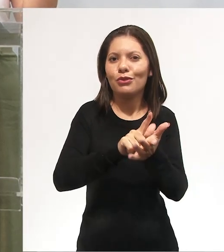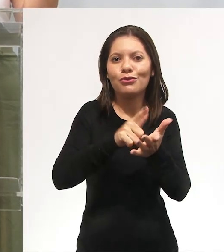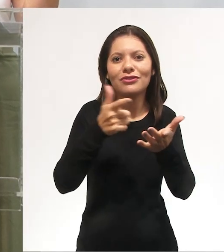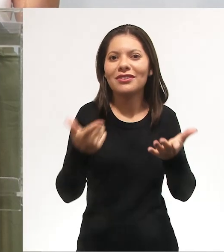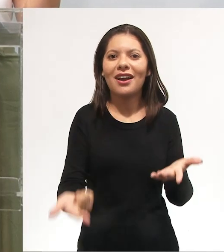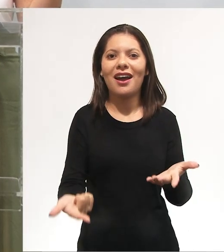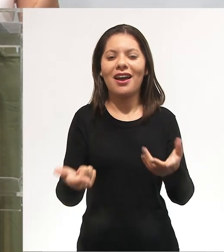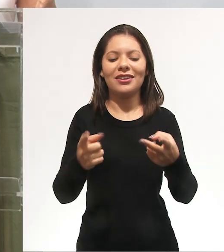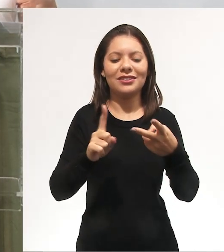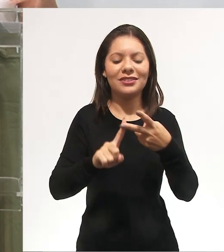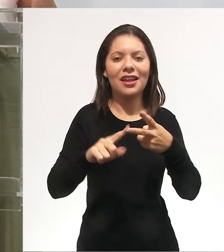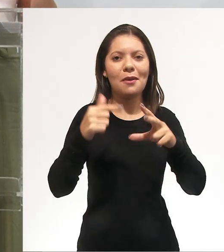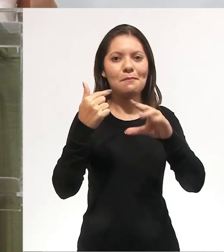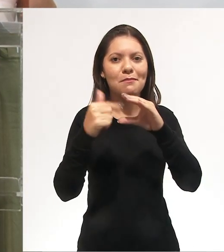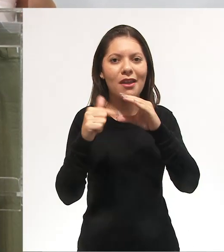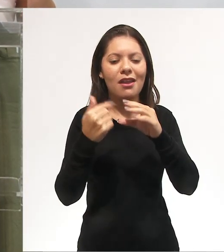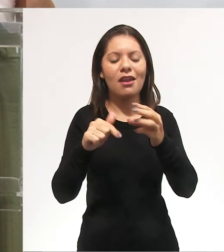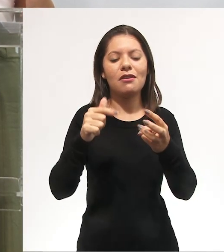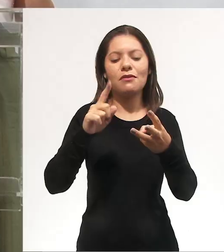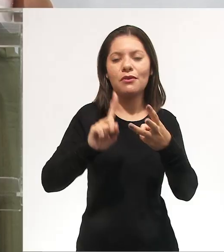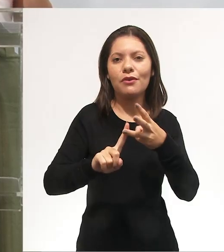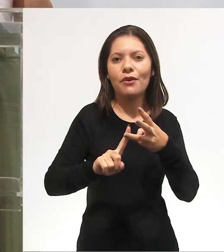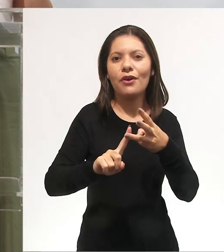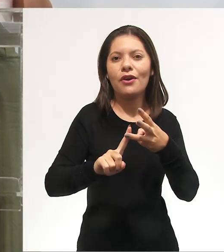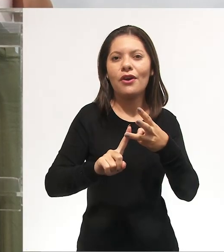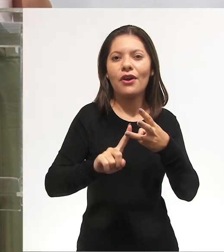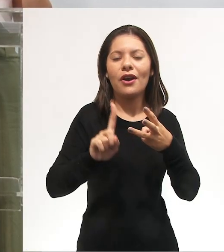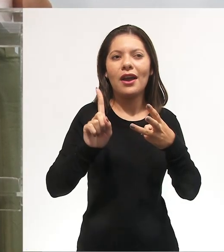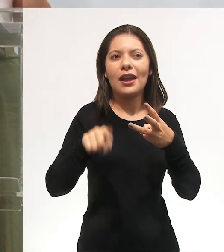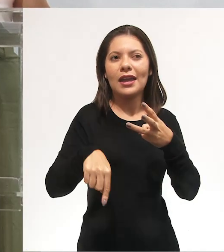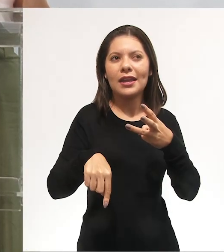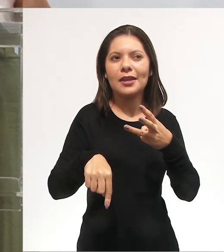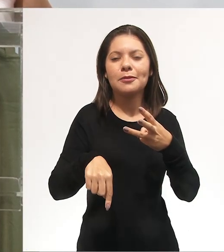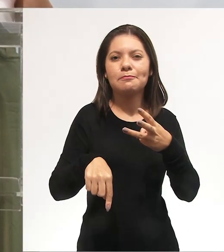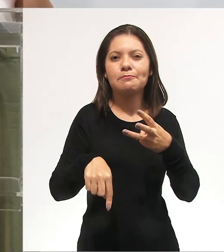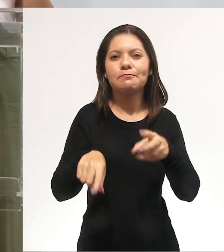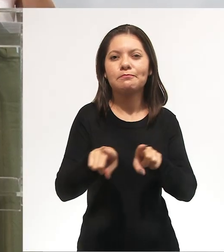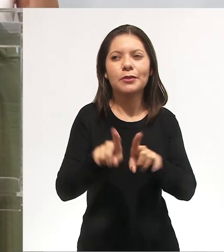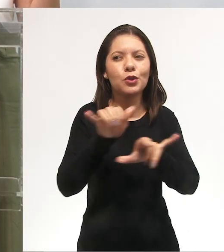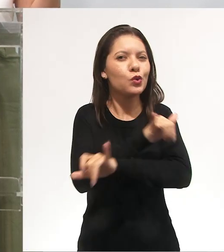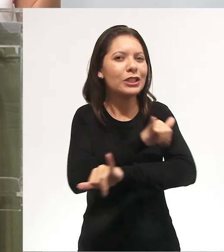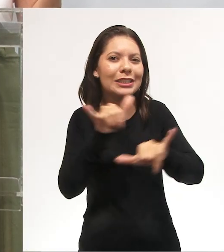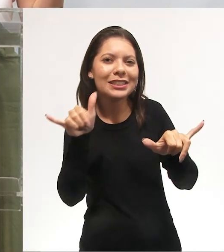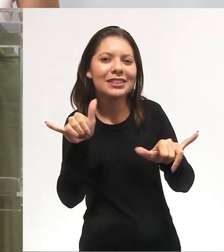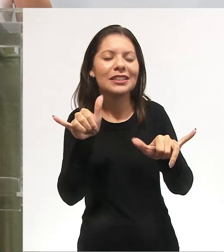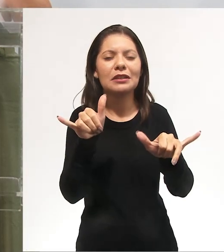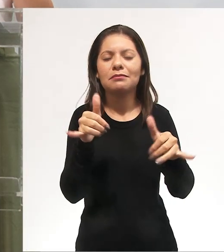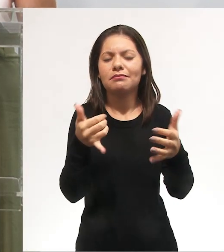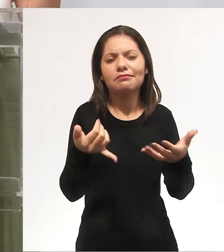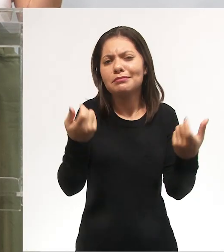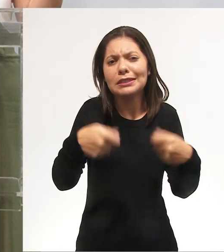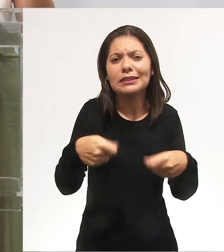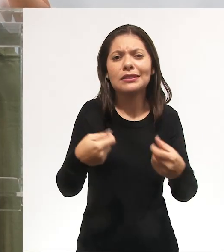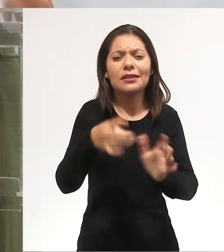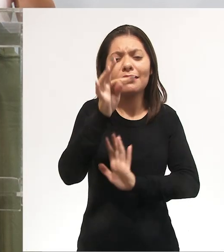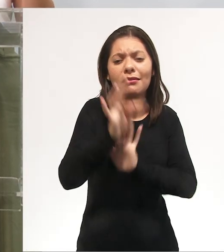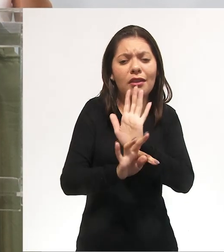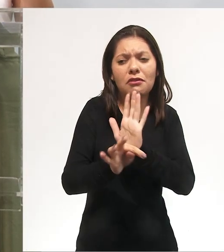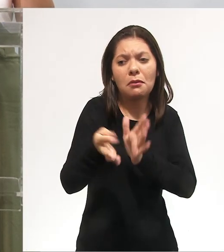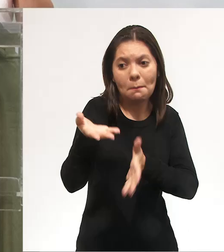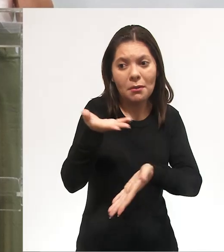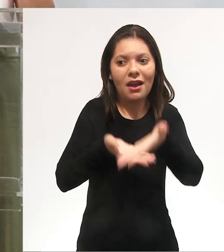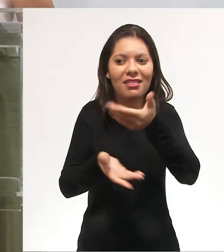notícia, e-mail. E-mail já é mais recente, né? Mas assim, no sentido de trazer os textos que circulam no